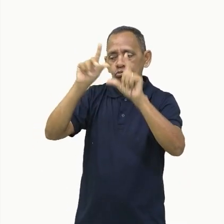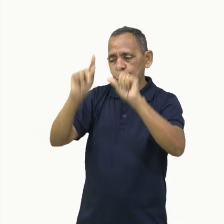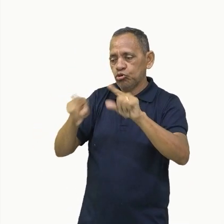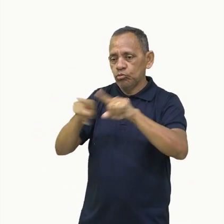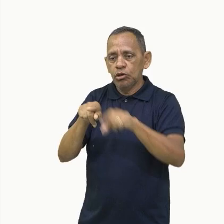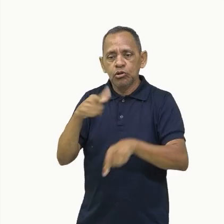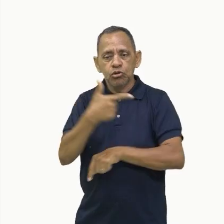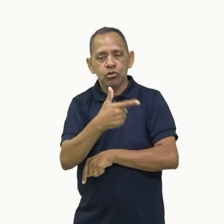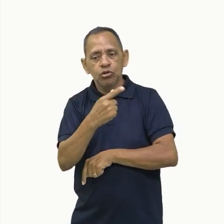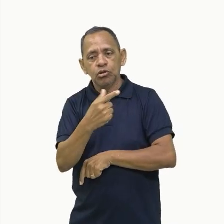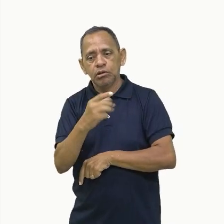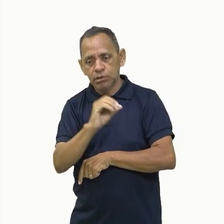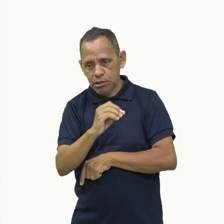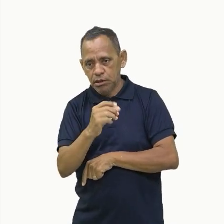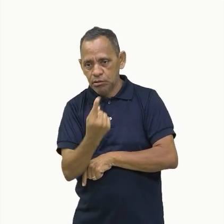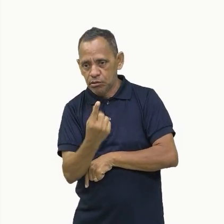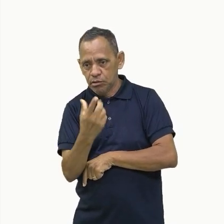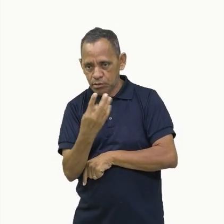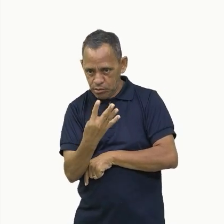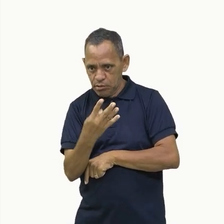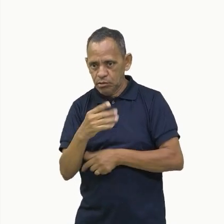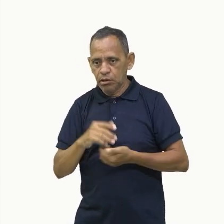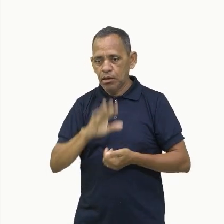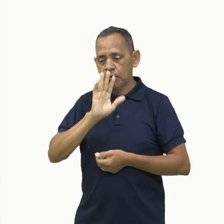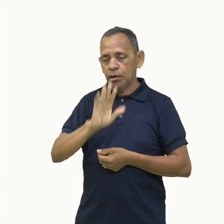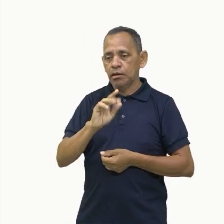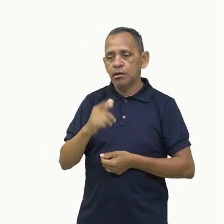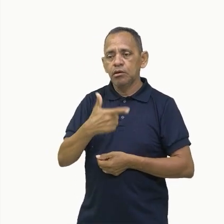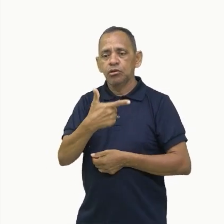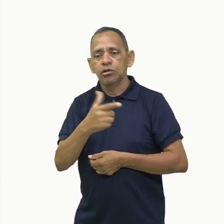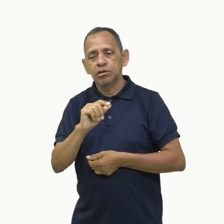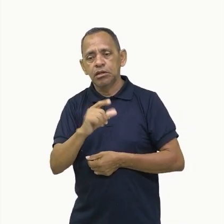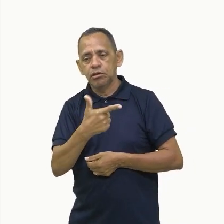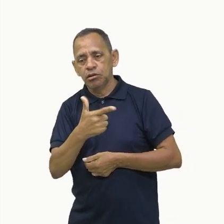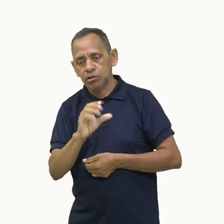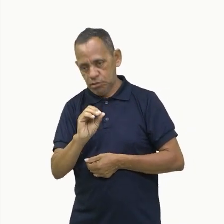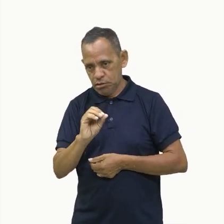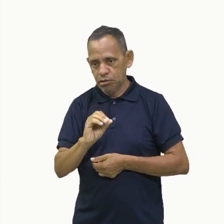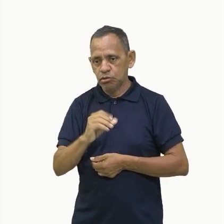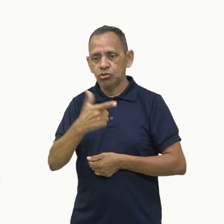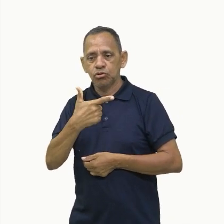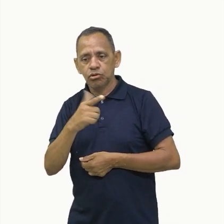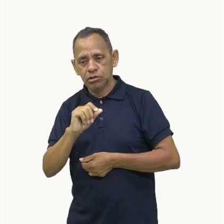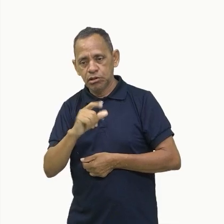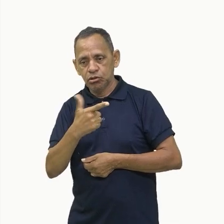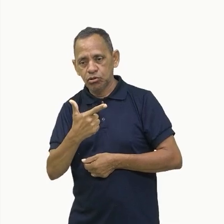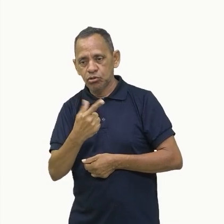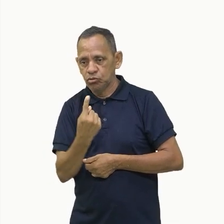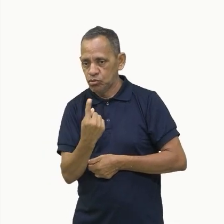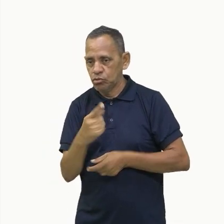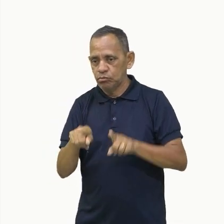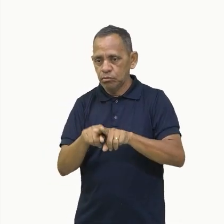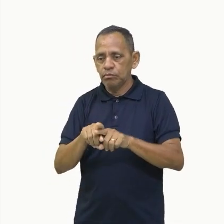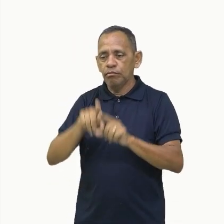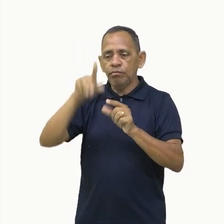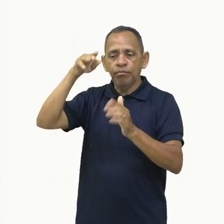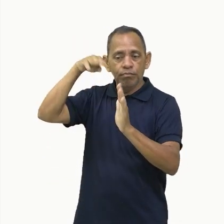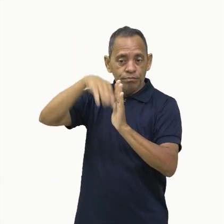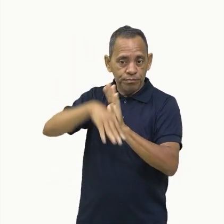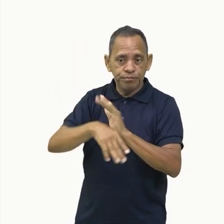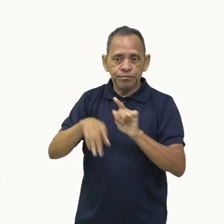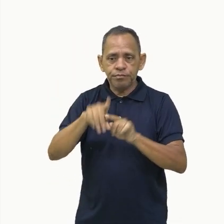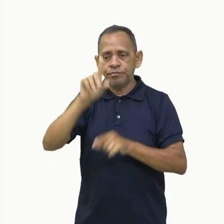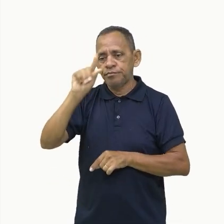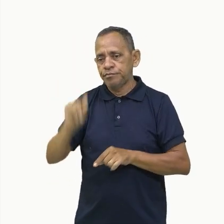2014, porém, né, em 2020 e 2021, a gente observa que realmente houve uma queda nesses países por conta aí que a gente